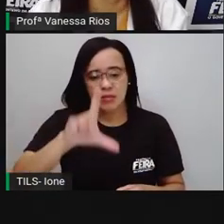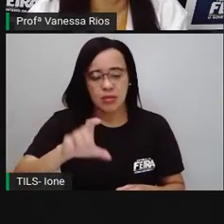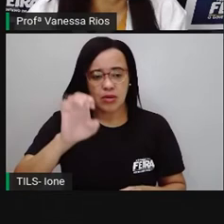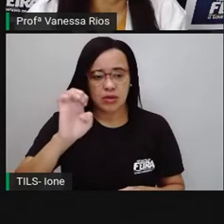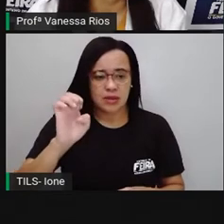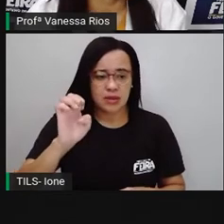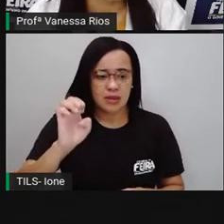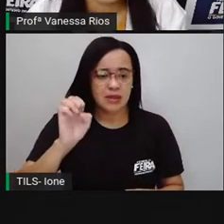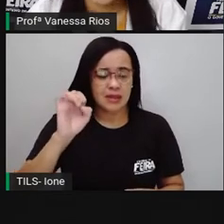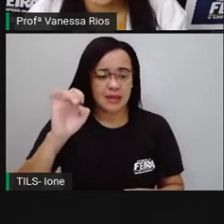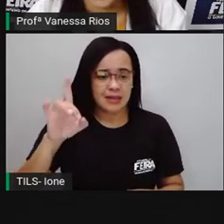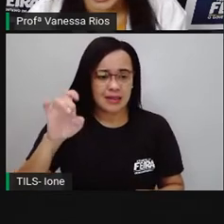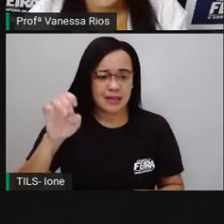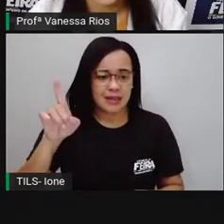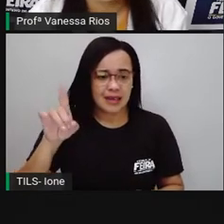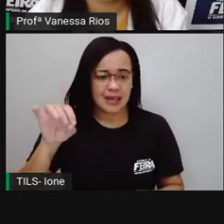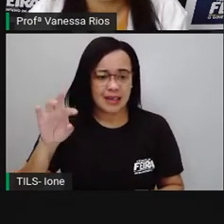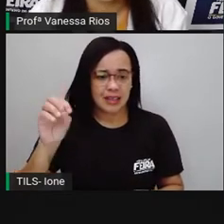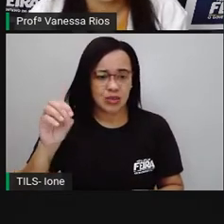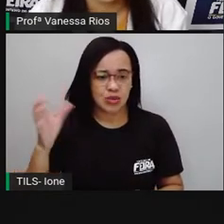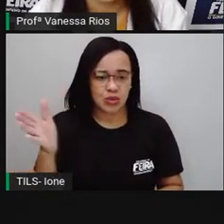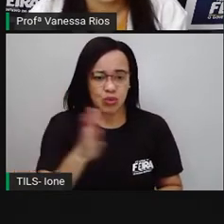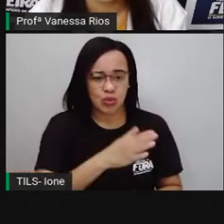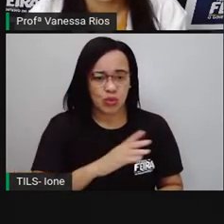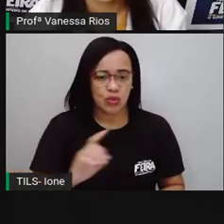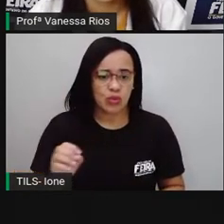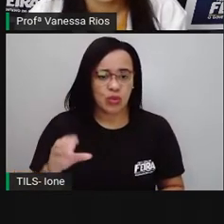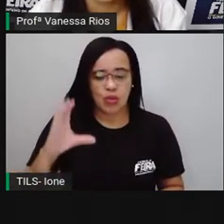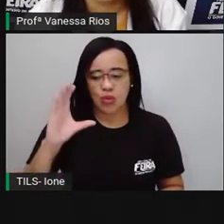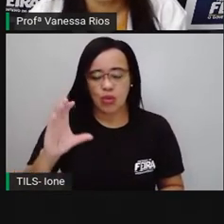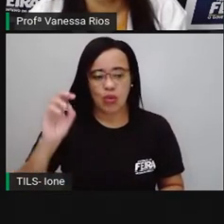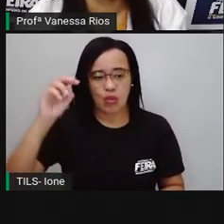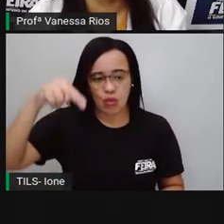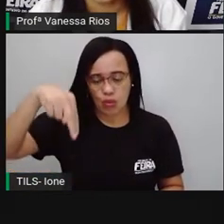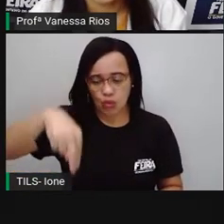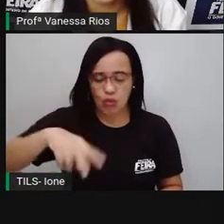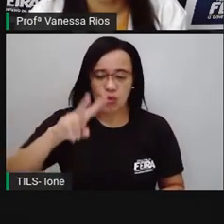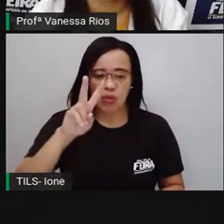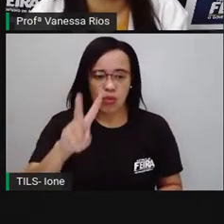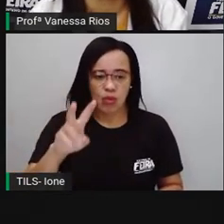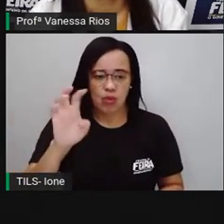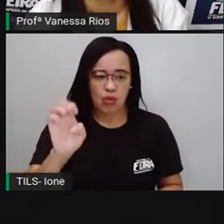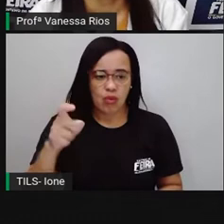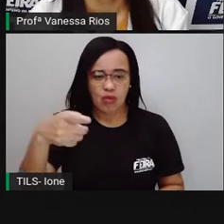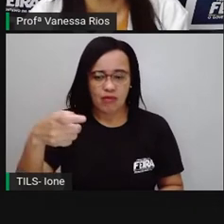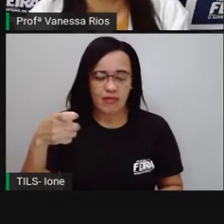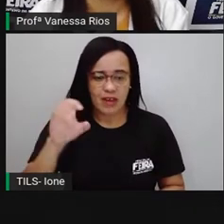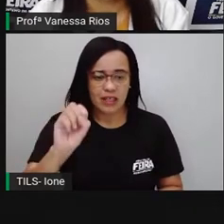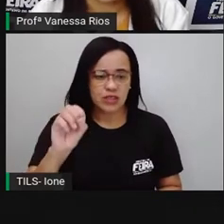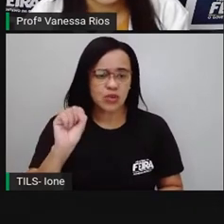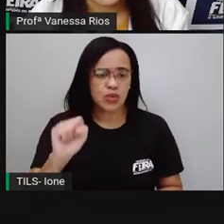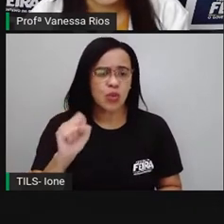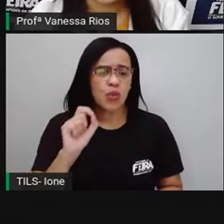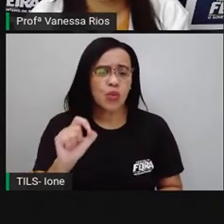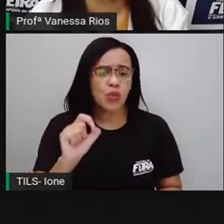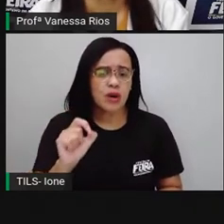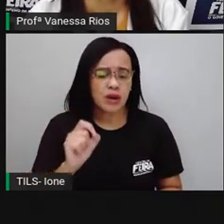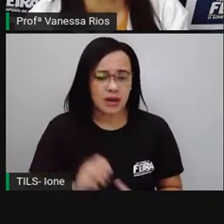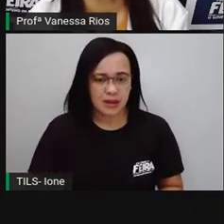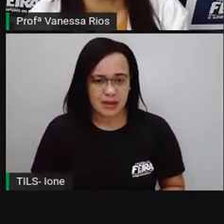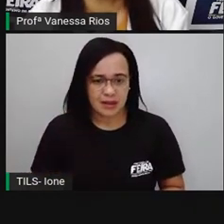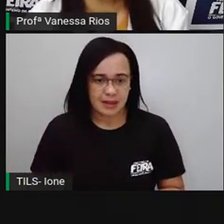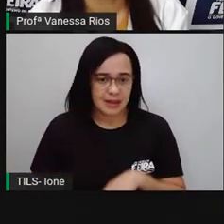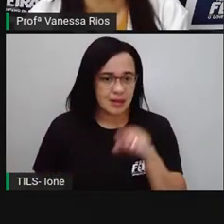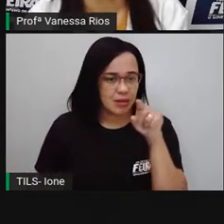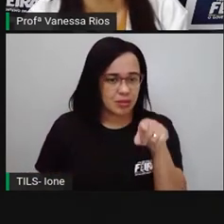poliedro não convexo. E este, um cubo, não é? Ou um paralelepípedo, é